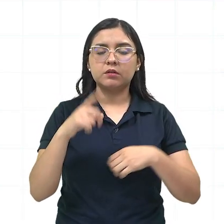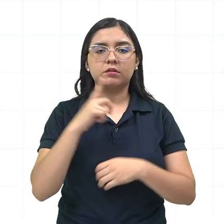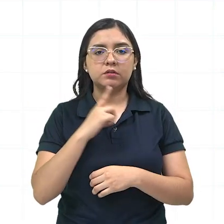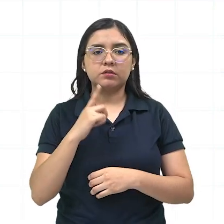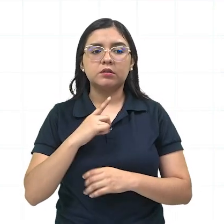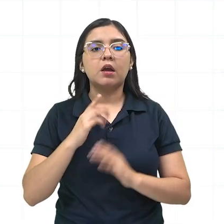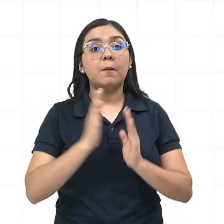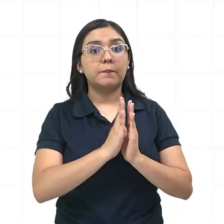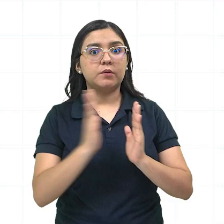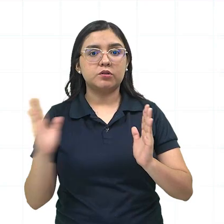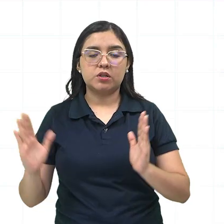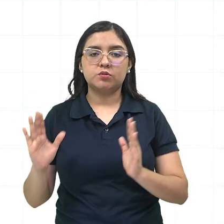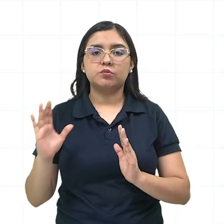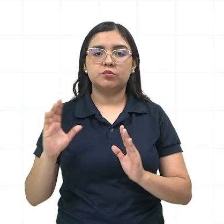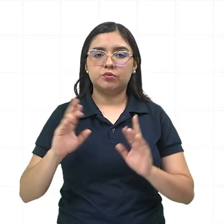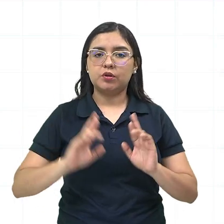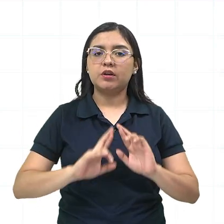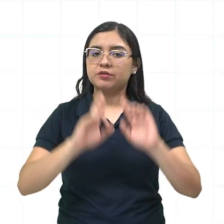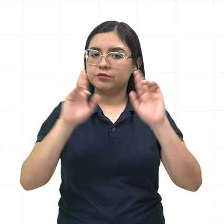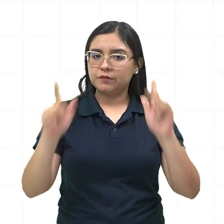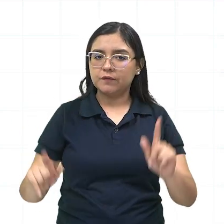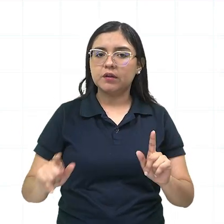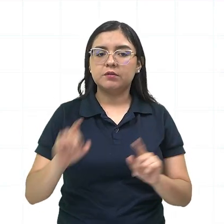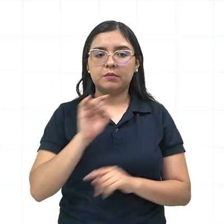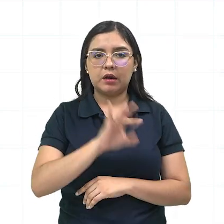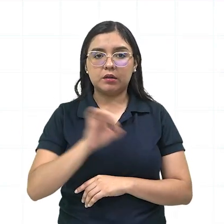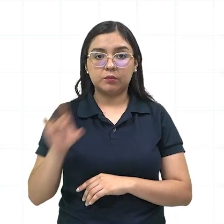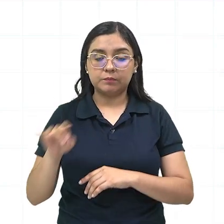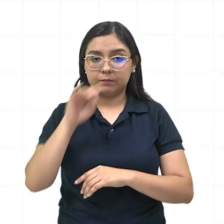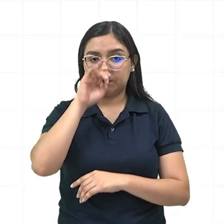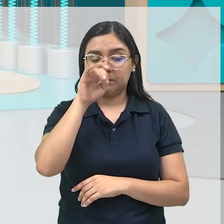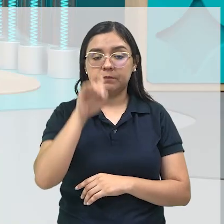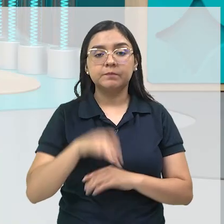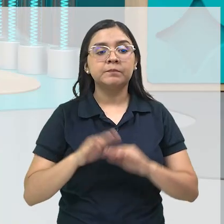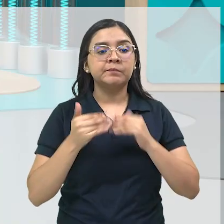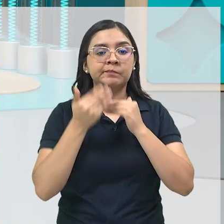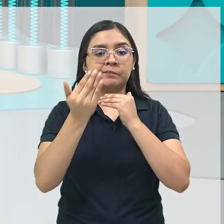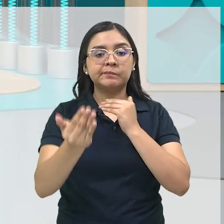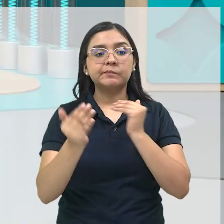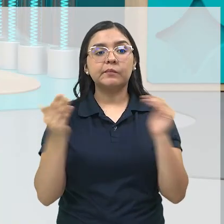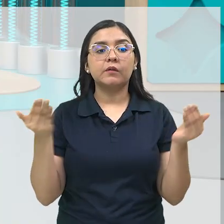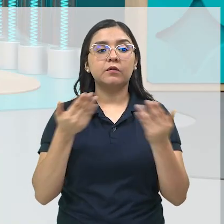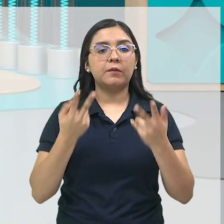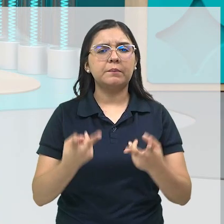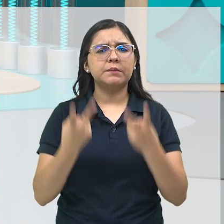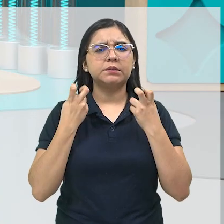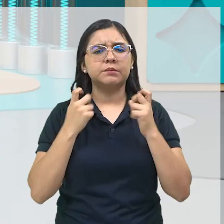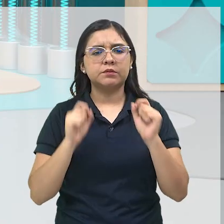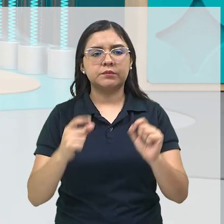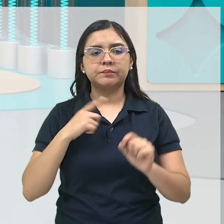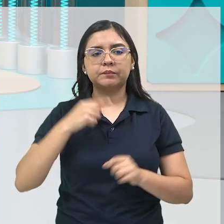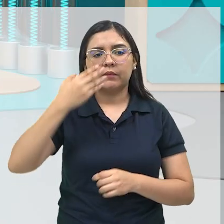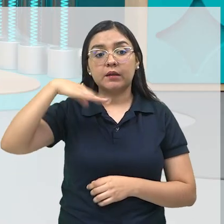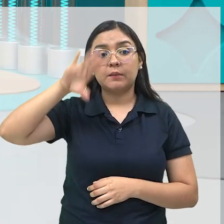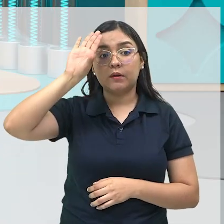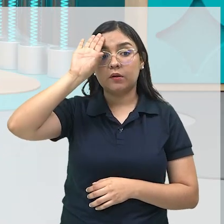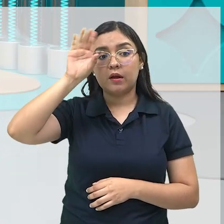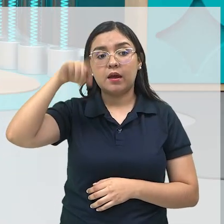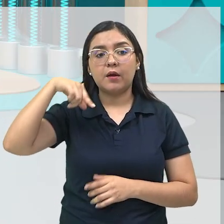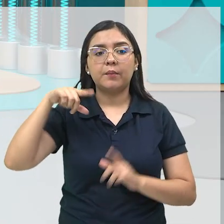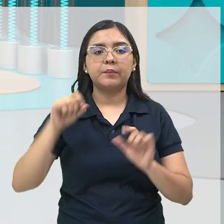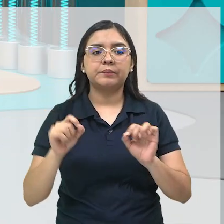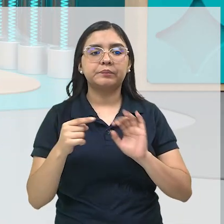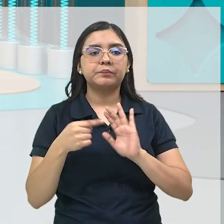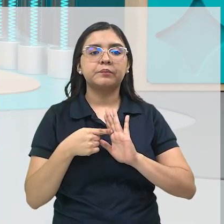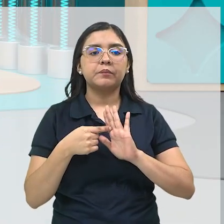processo diferente para cada situação. Então, avançando, a gente vai perceber que a dramaturgia ela é